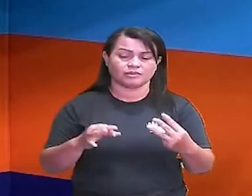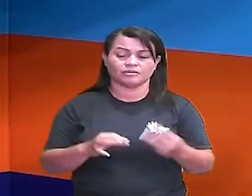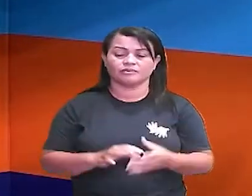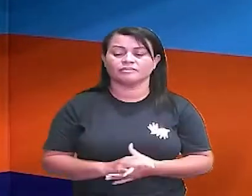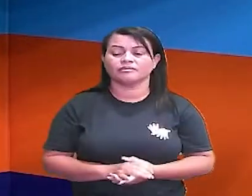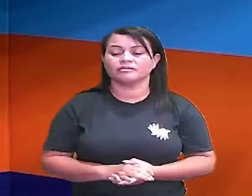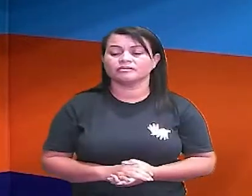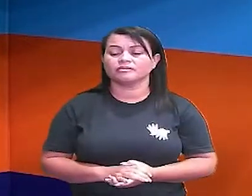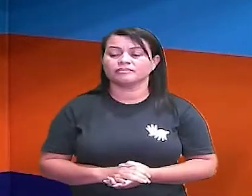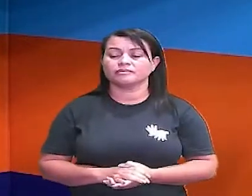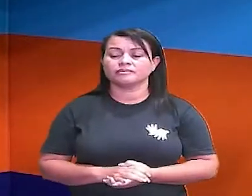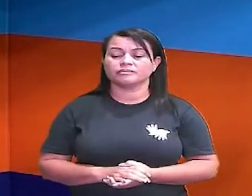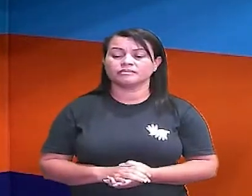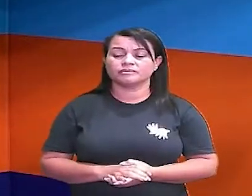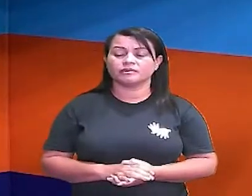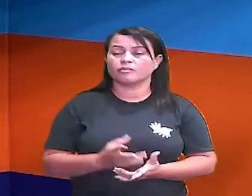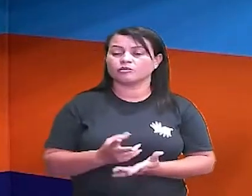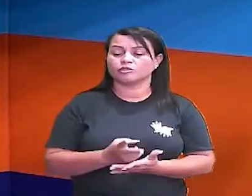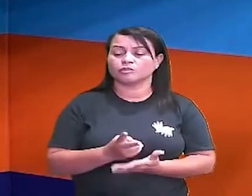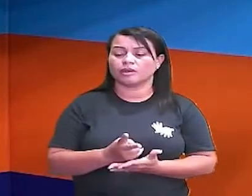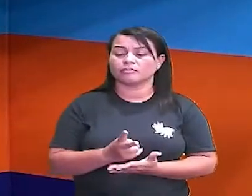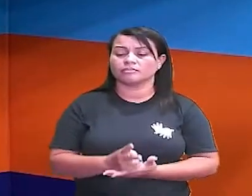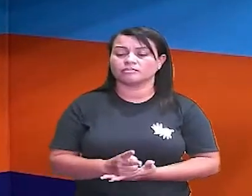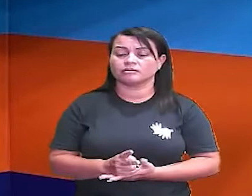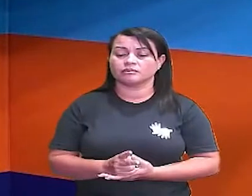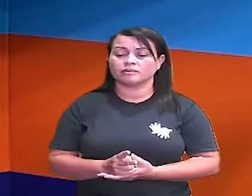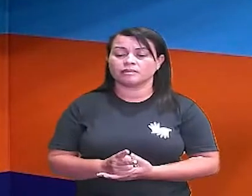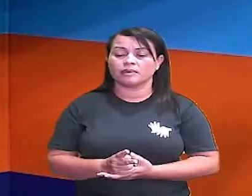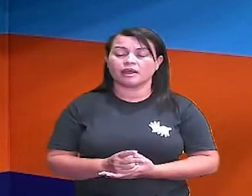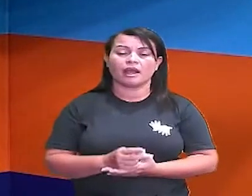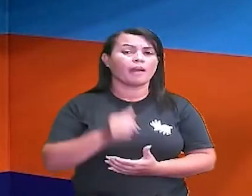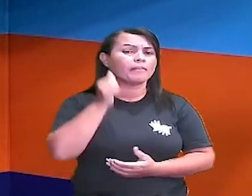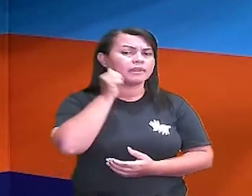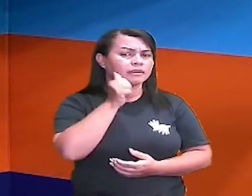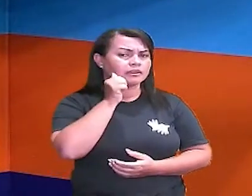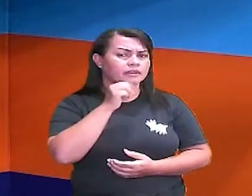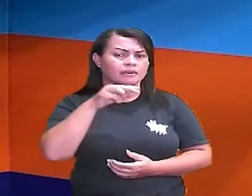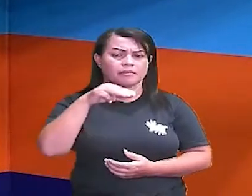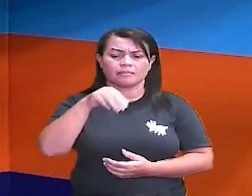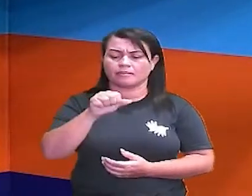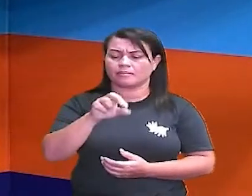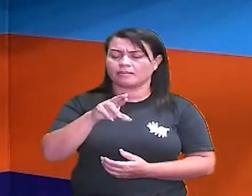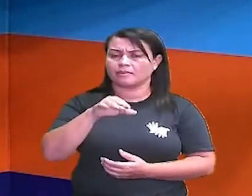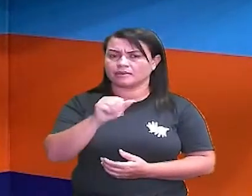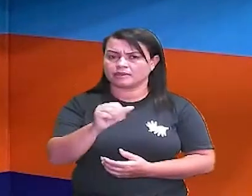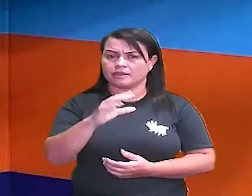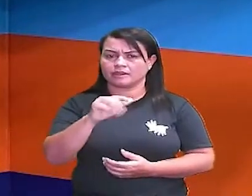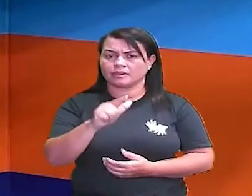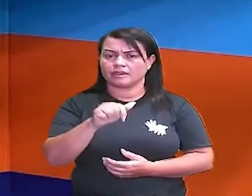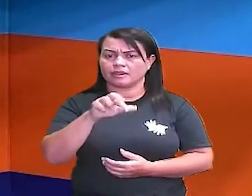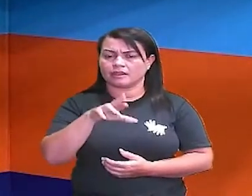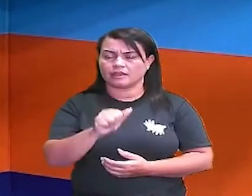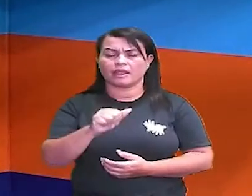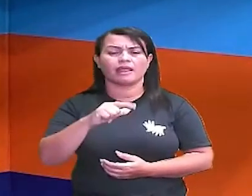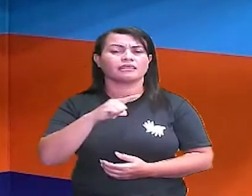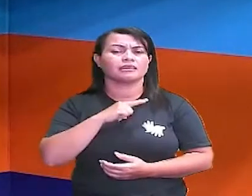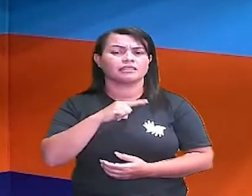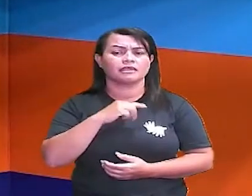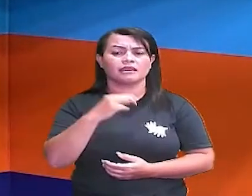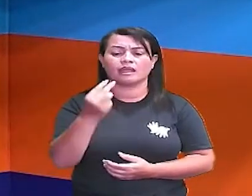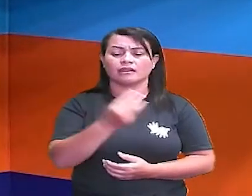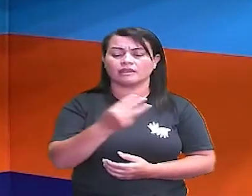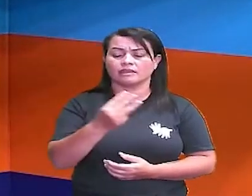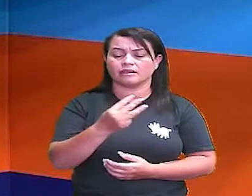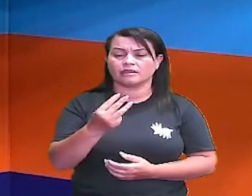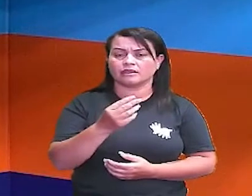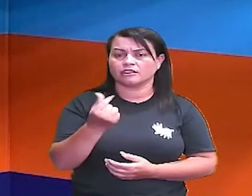certo? Vamos continuar. Maria Clara tinha R$ 33 e gastou